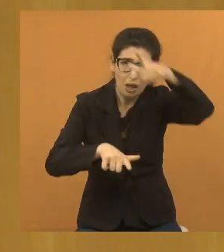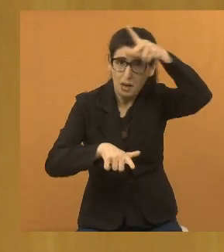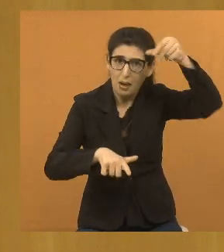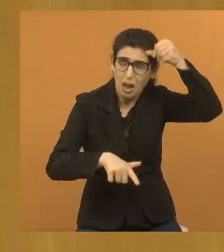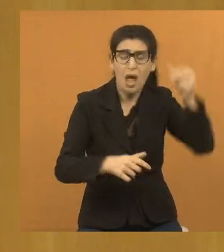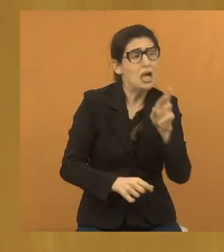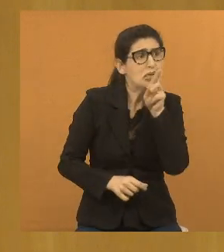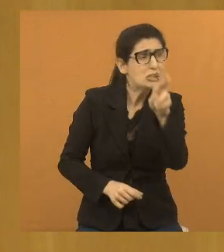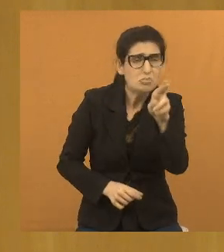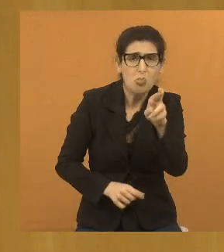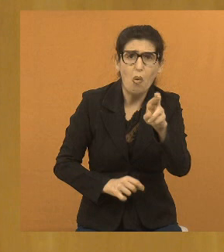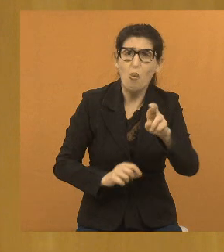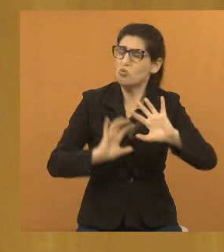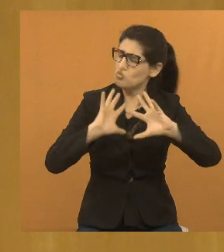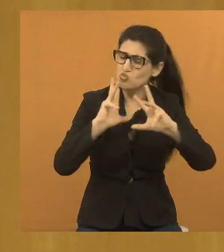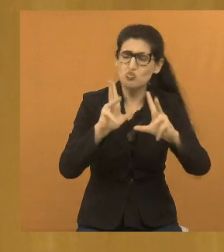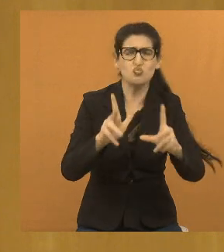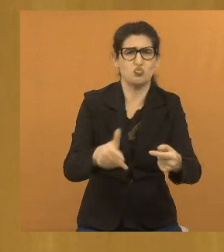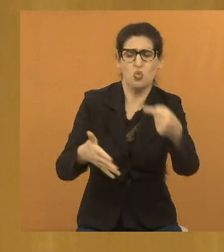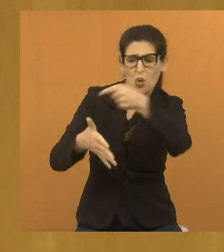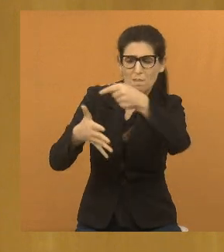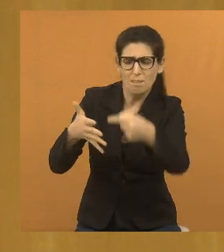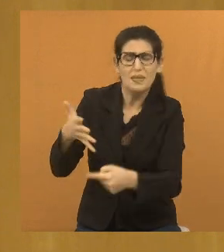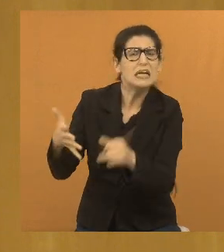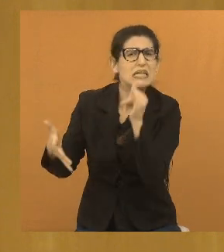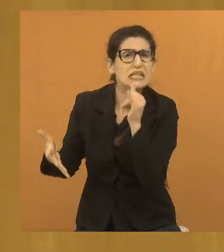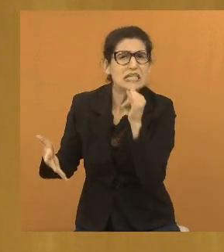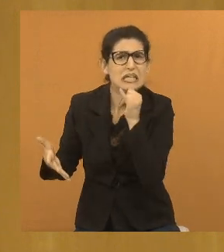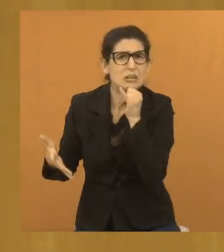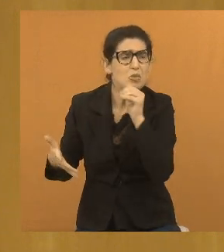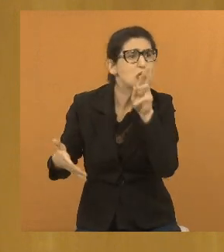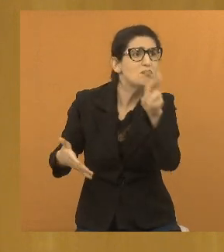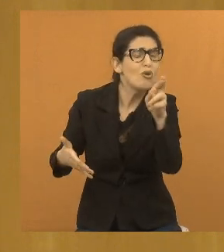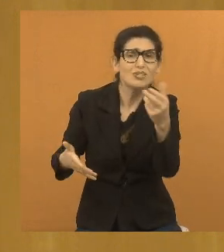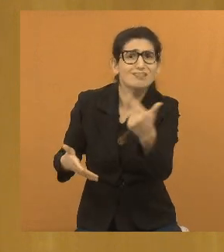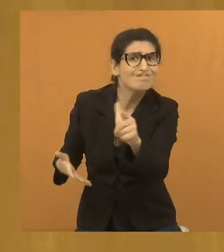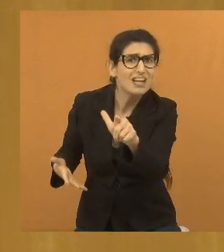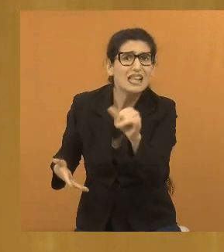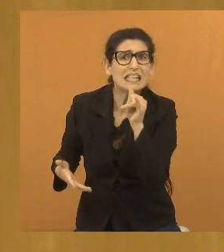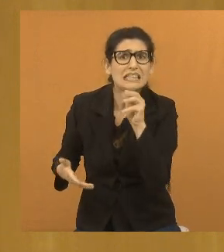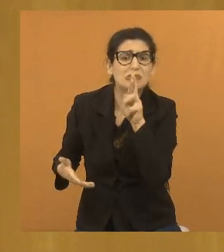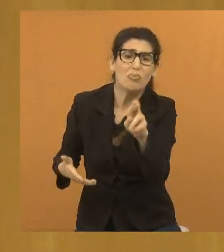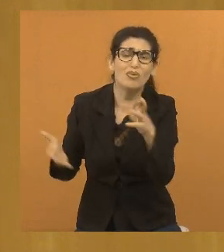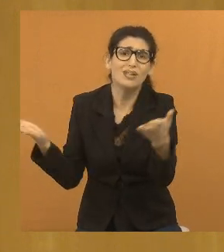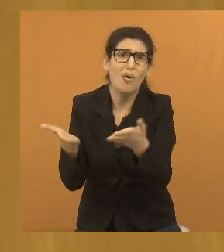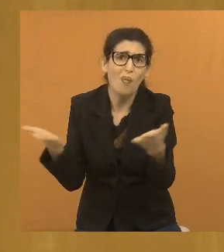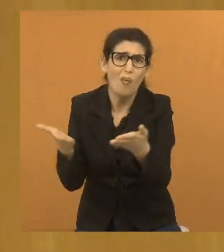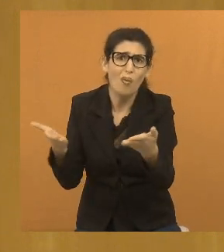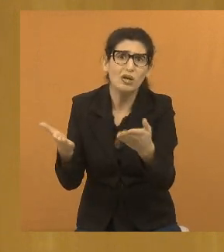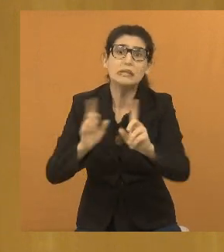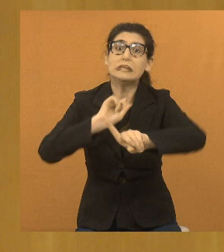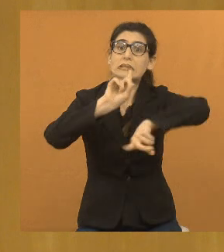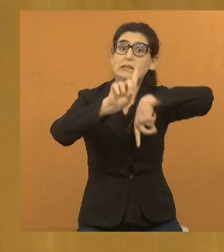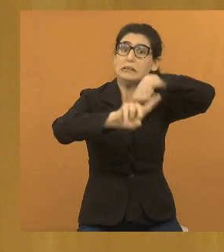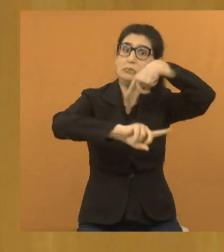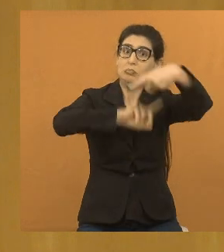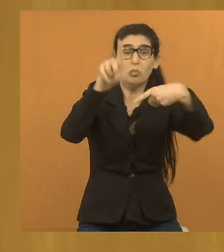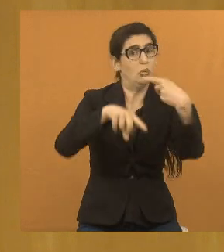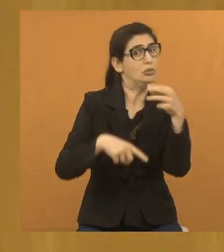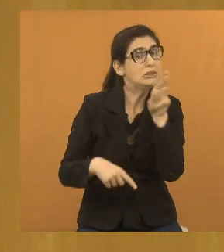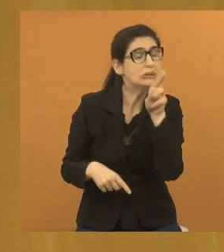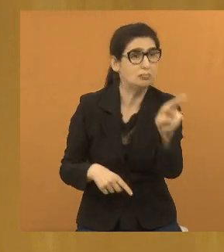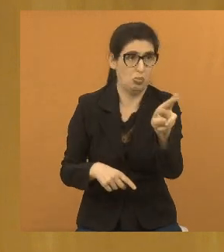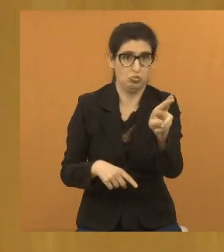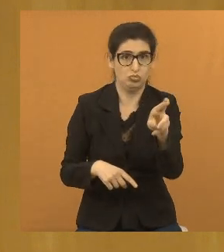questões pontuais. Se a gente não tiver resposta para a questão imediatamente, nós vamos levar a pergunta e vamos responder o